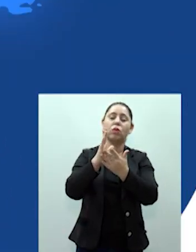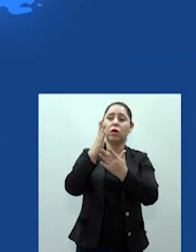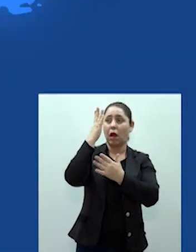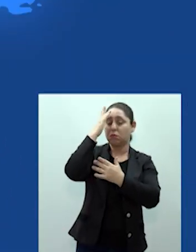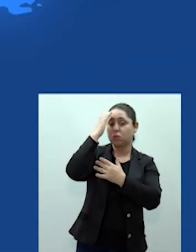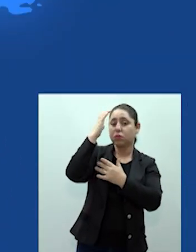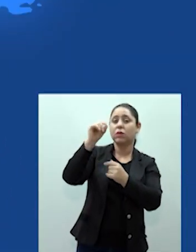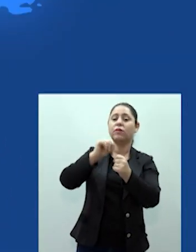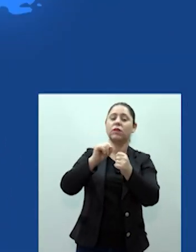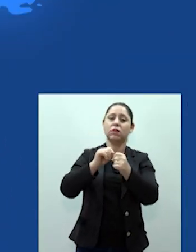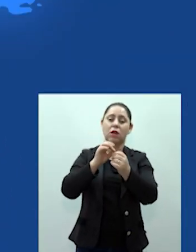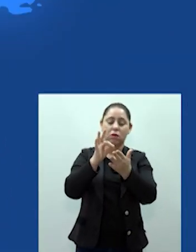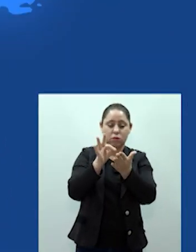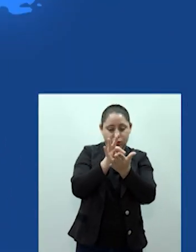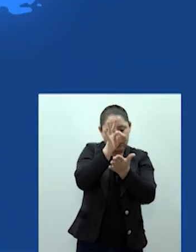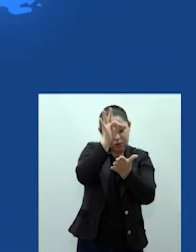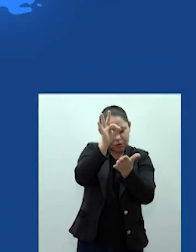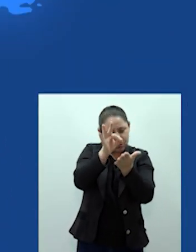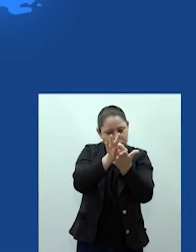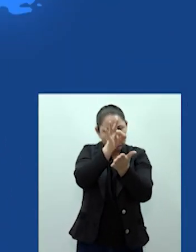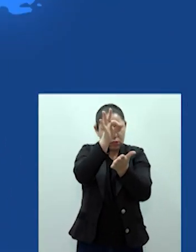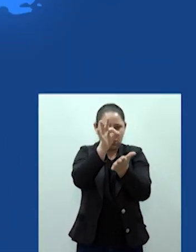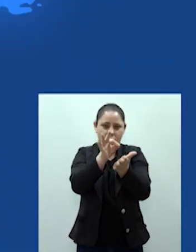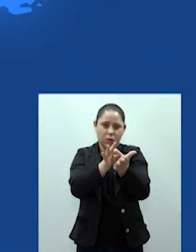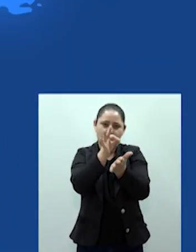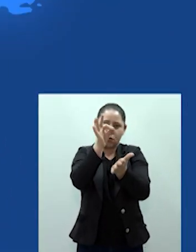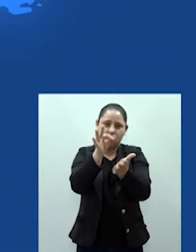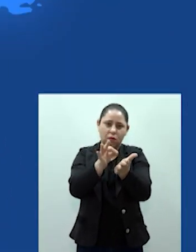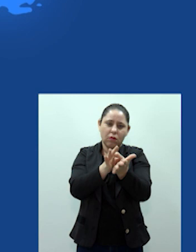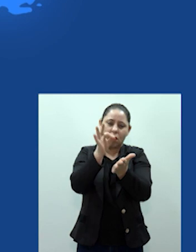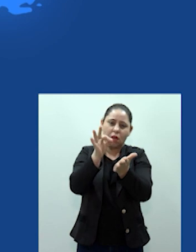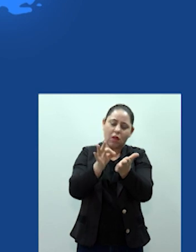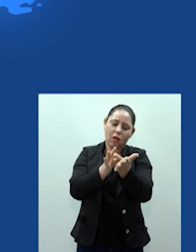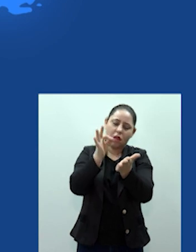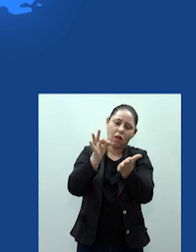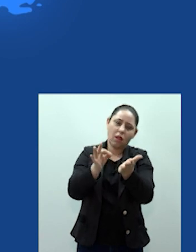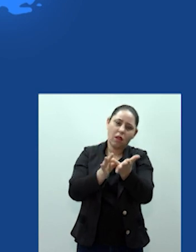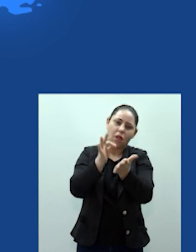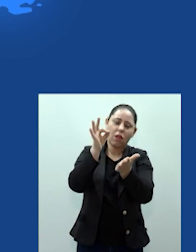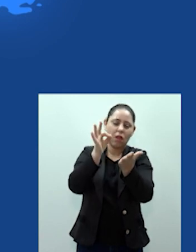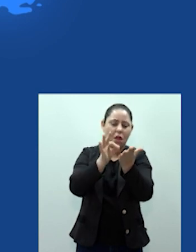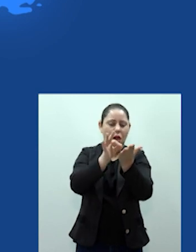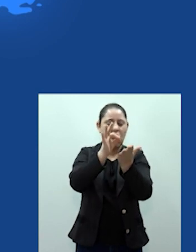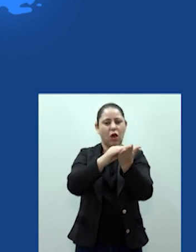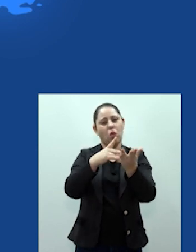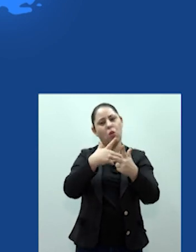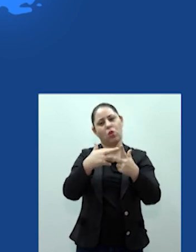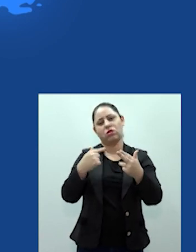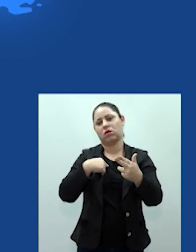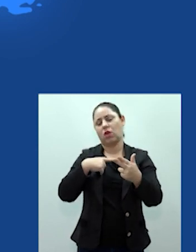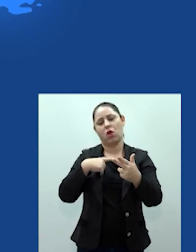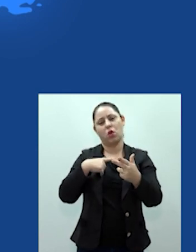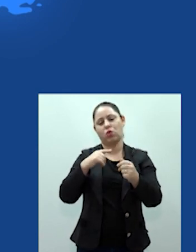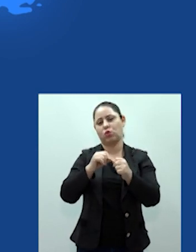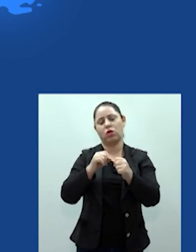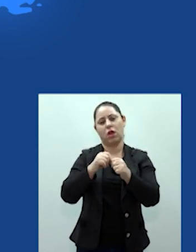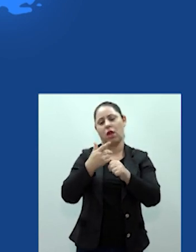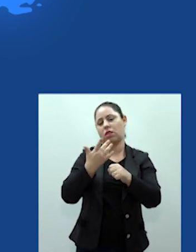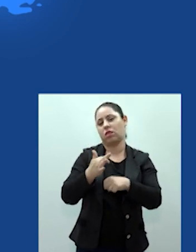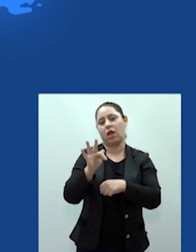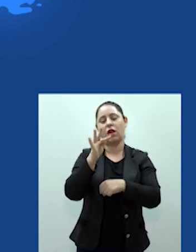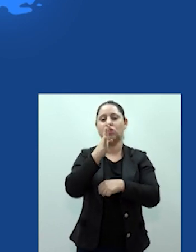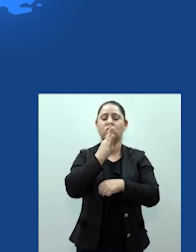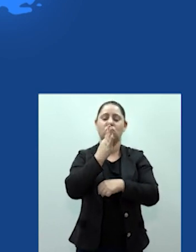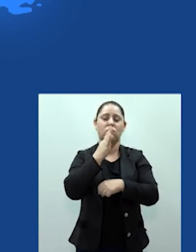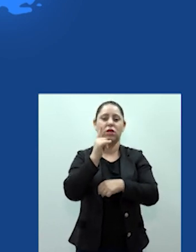artistas que faziam bordados, só que eram bordados mais tradicionais, bordados que tem os bordados tradicionais com pontos, e são coisas que eu não tenho muito domínio,